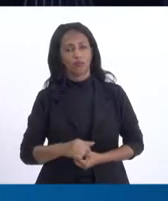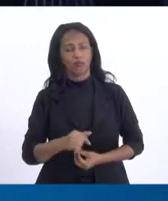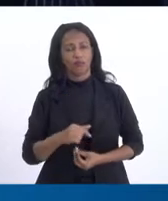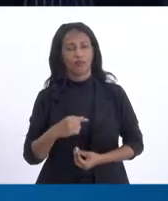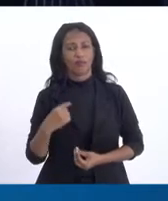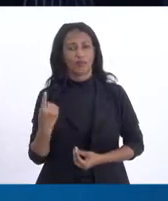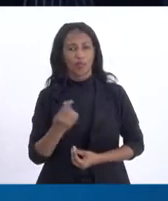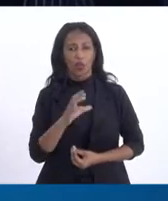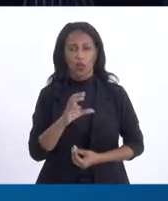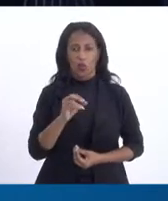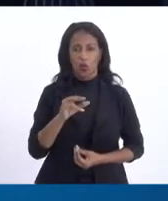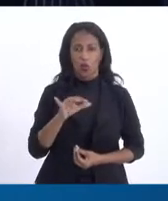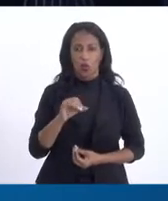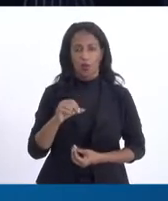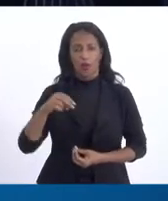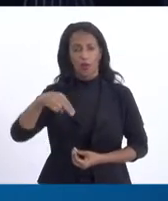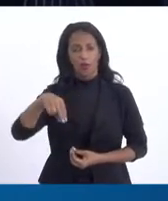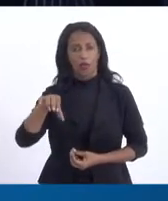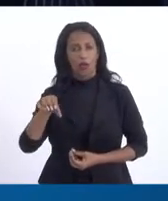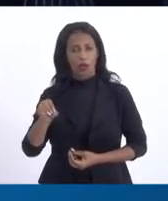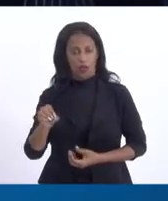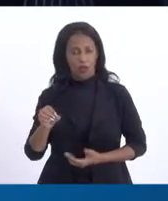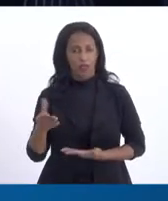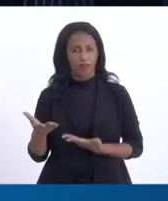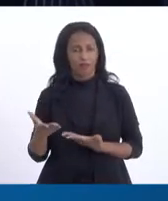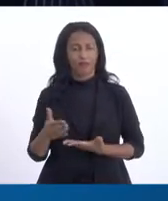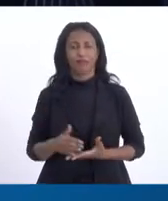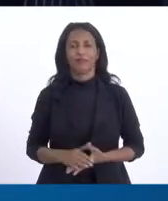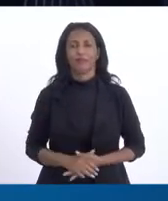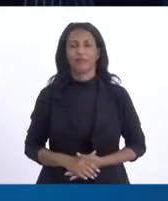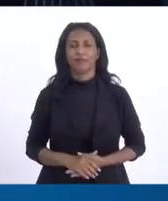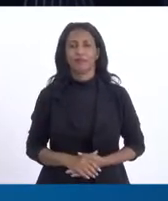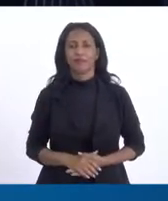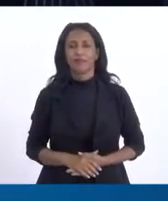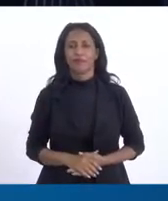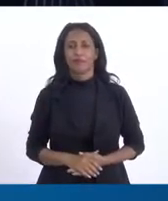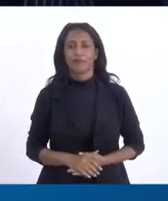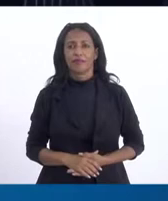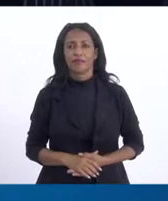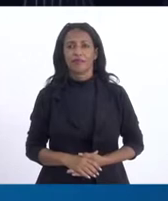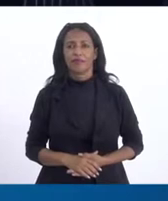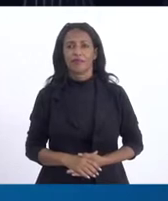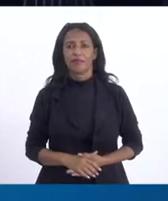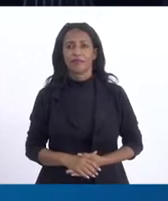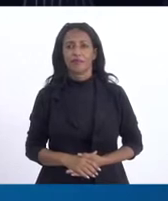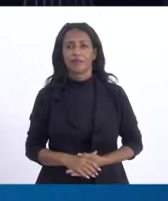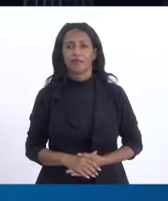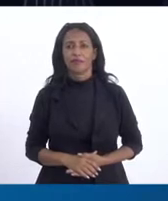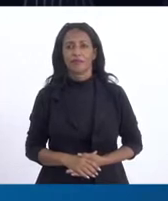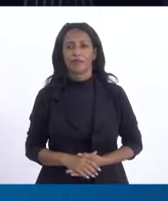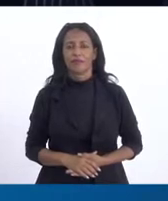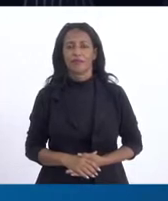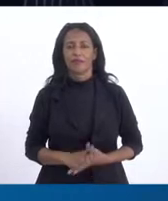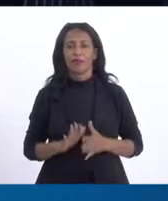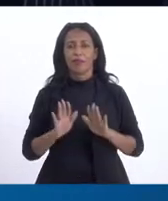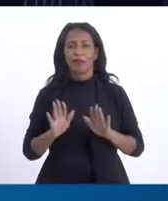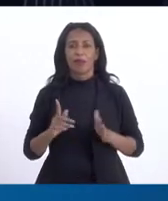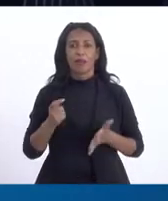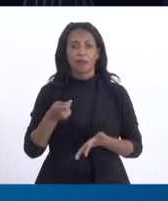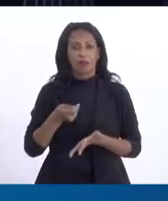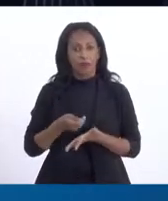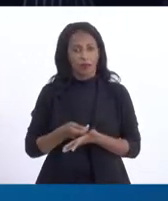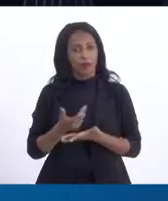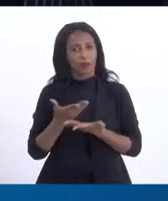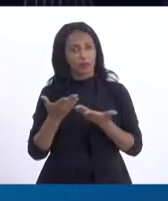nosso comércio do Noroeste Fluminense. Mas afirmo, senhores,